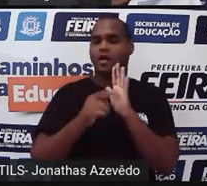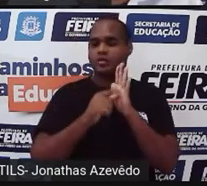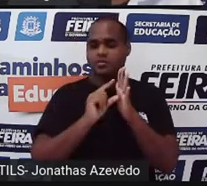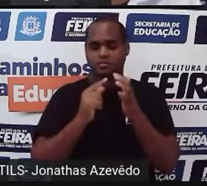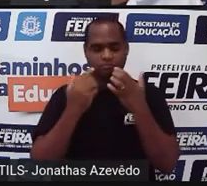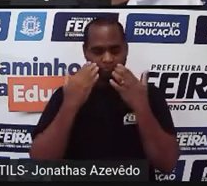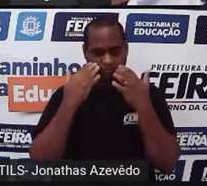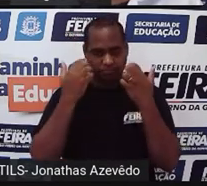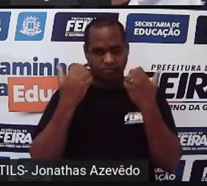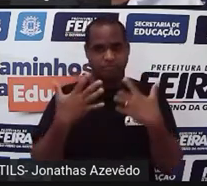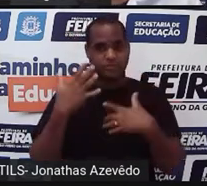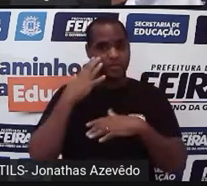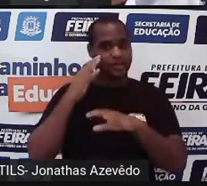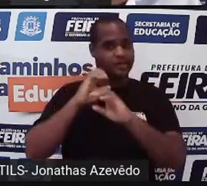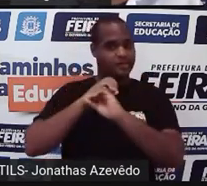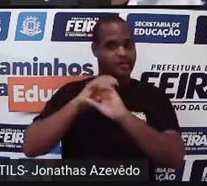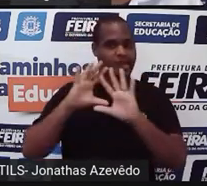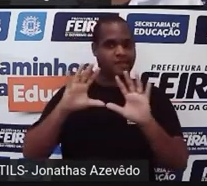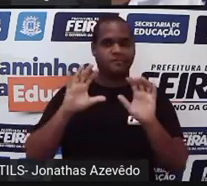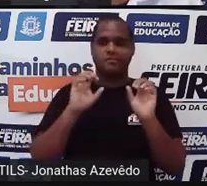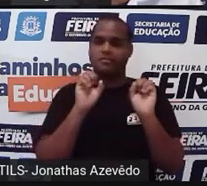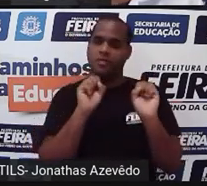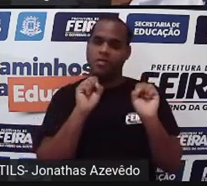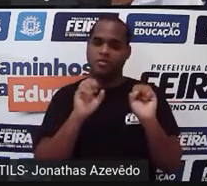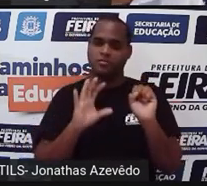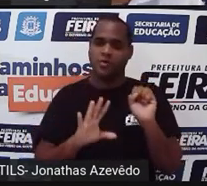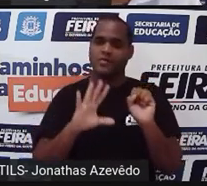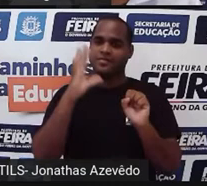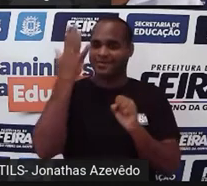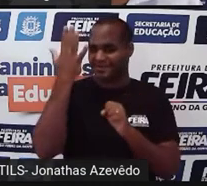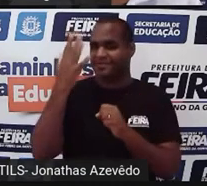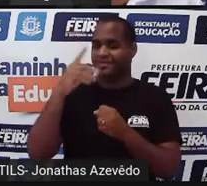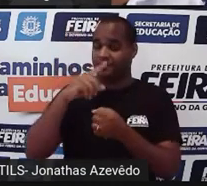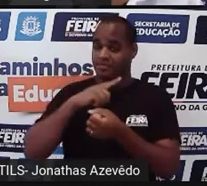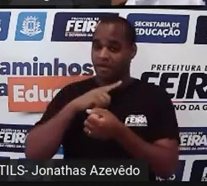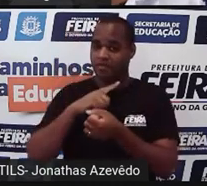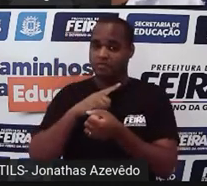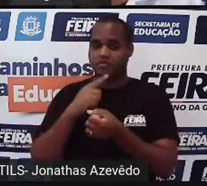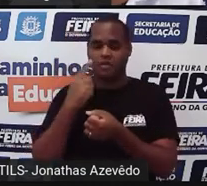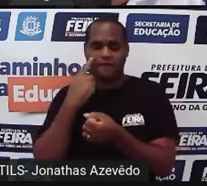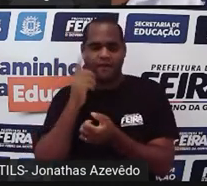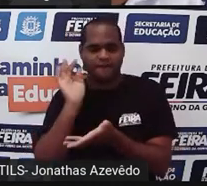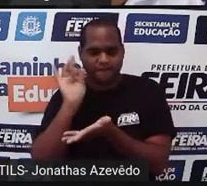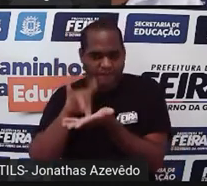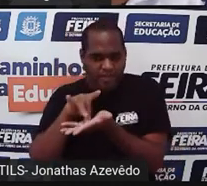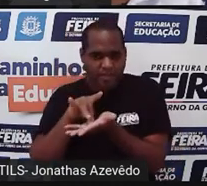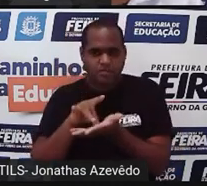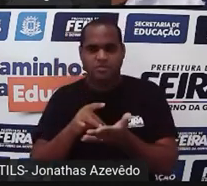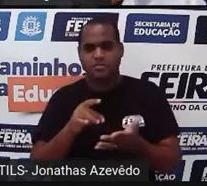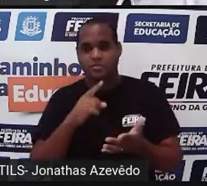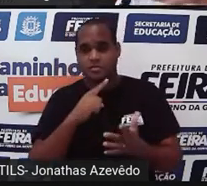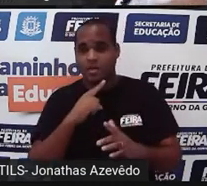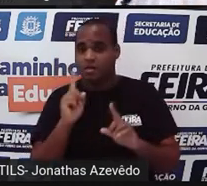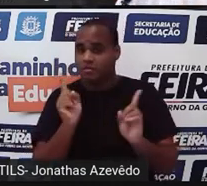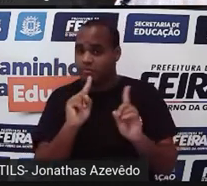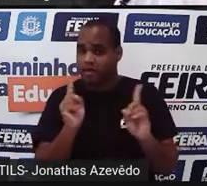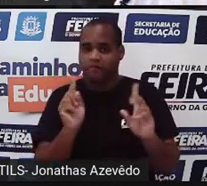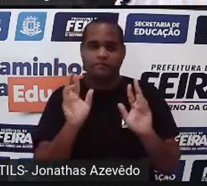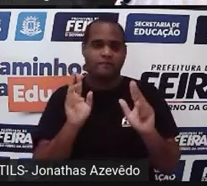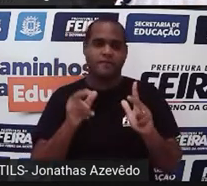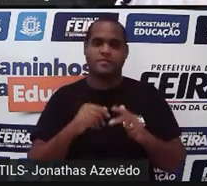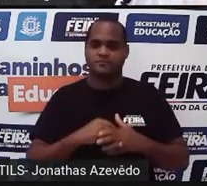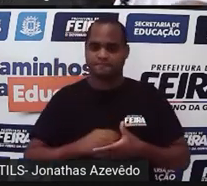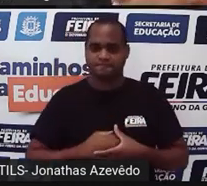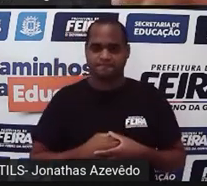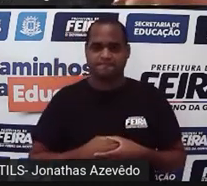deixar claro que é uma situação hipotética. Que é uma situação hipotética? É que ela não aconteceu no mundo real,